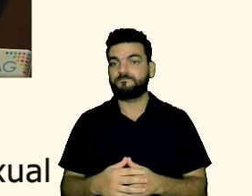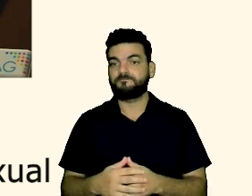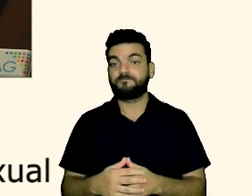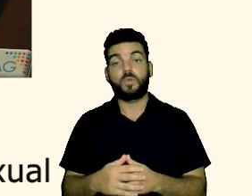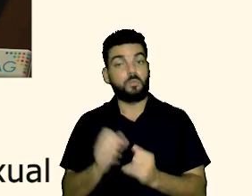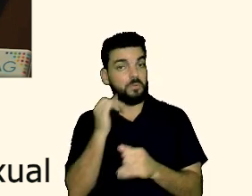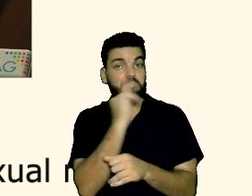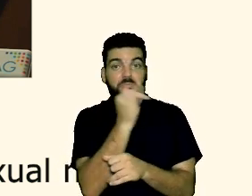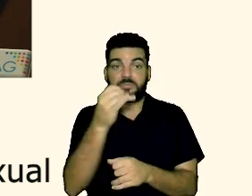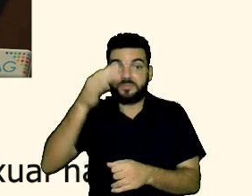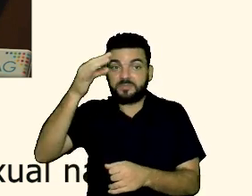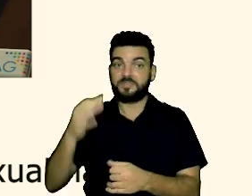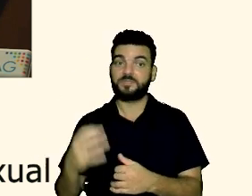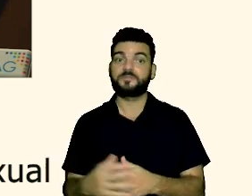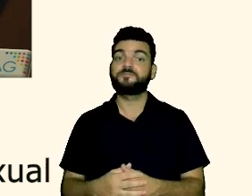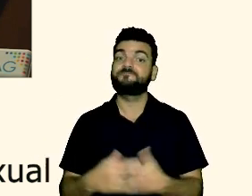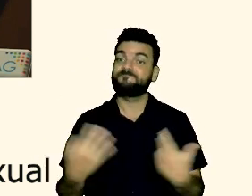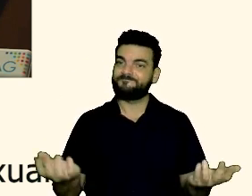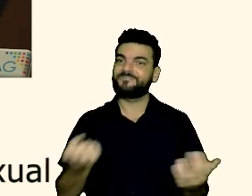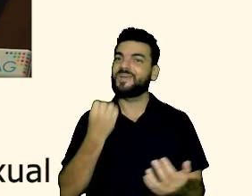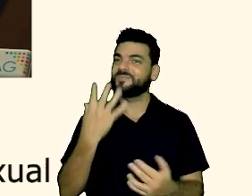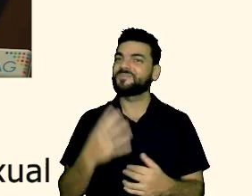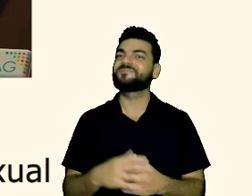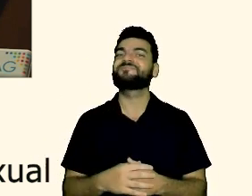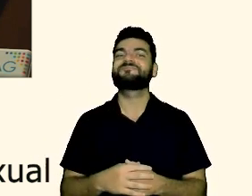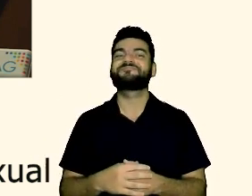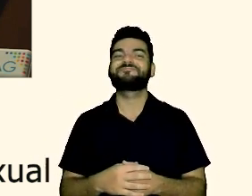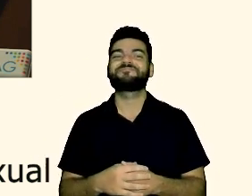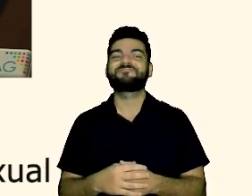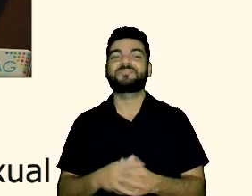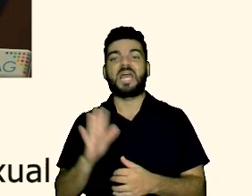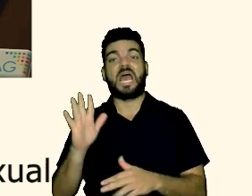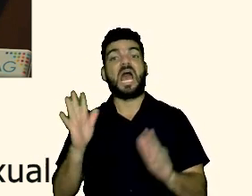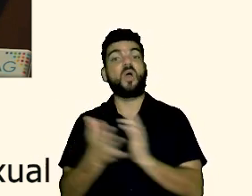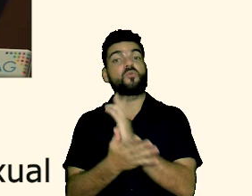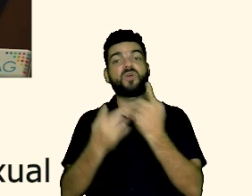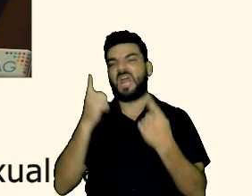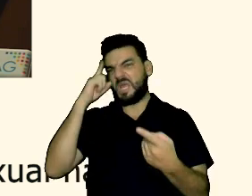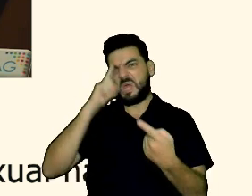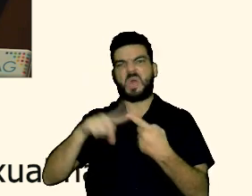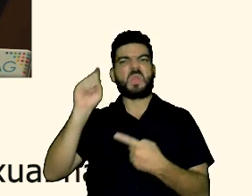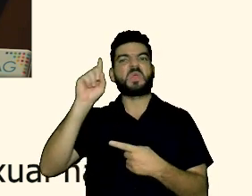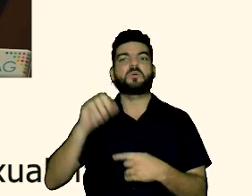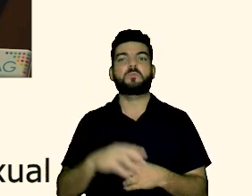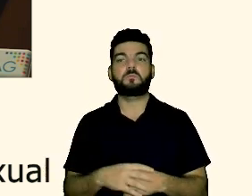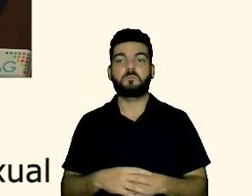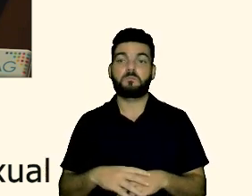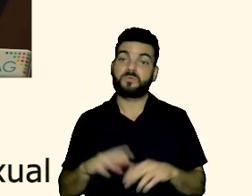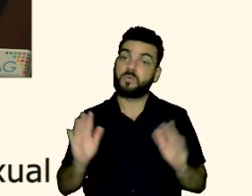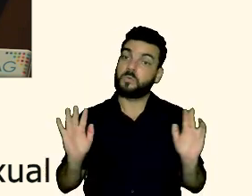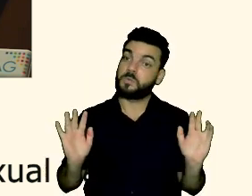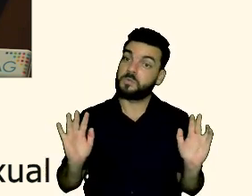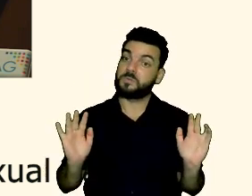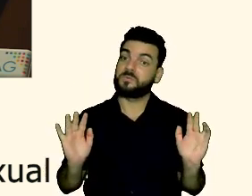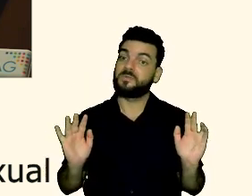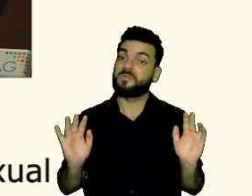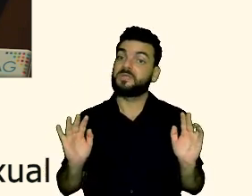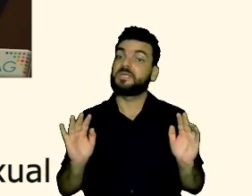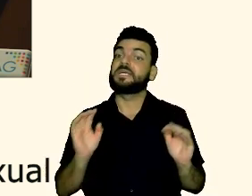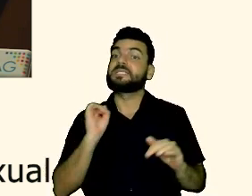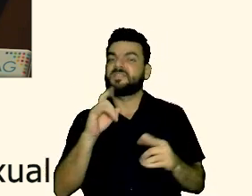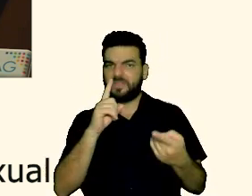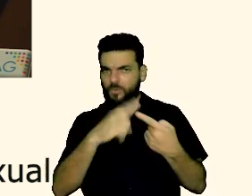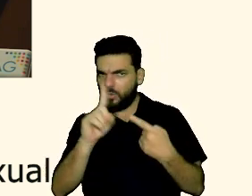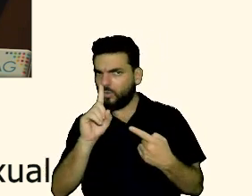não concordo. E se um líder não está muito preparado, o que ele pode dizer para esse funcionário, para esse colaborador? Não é para